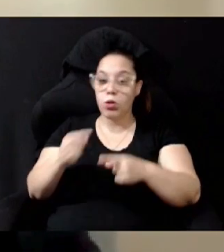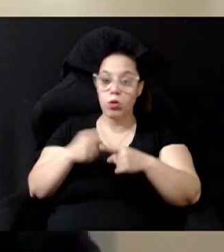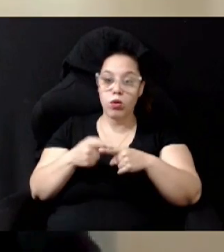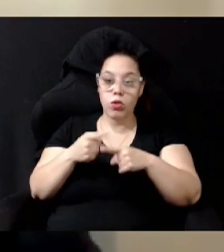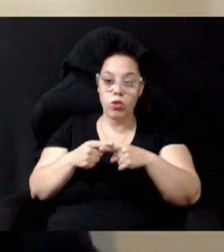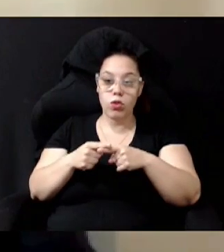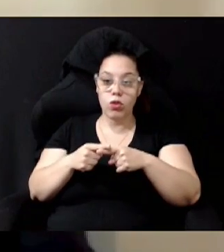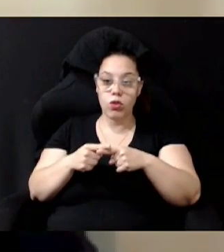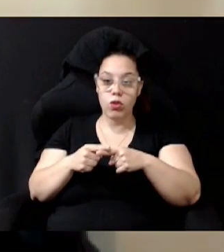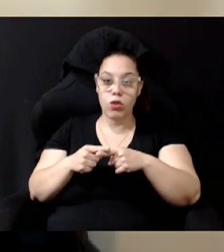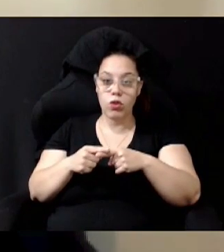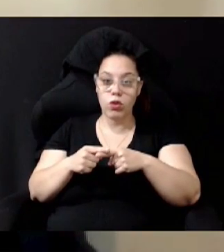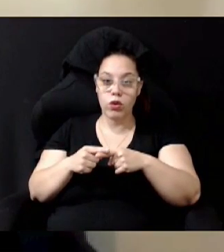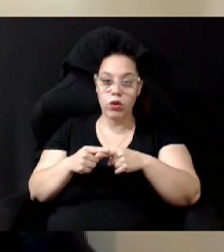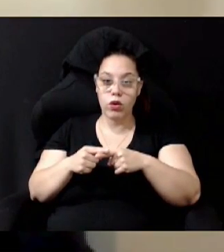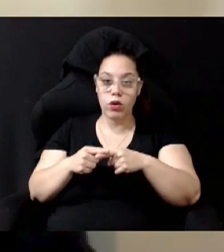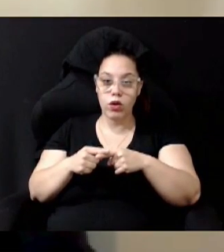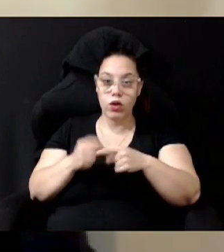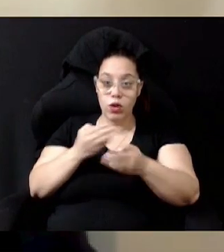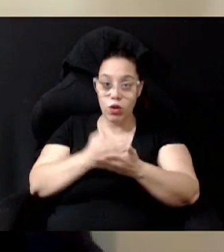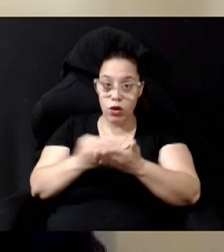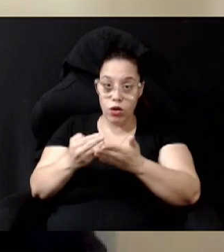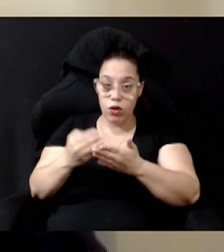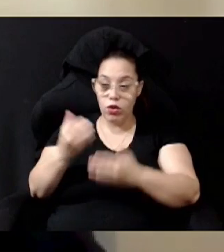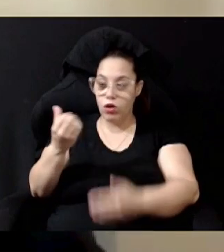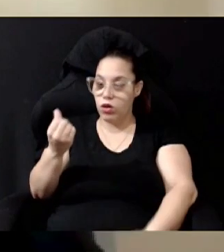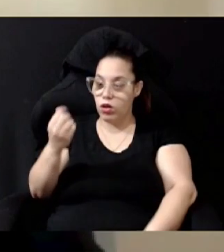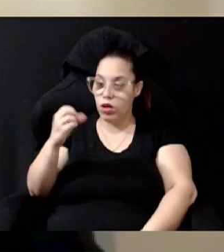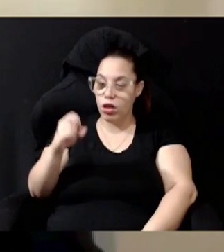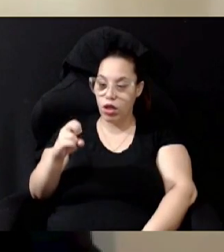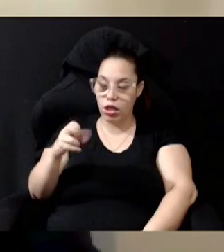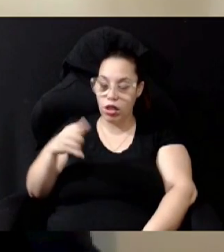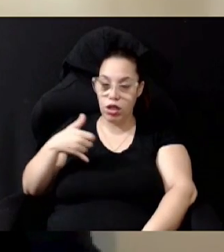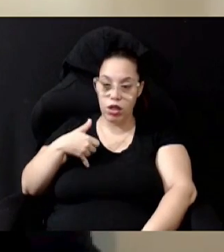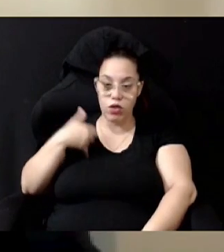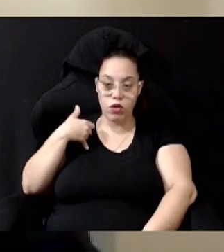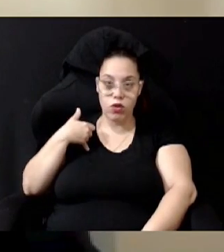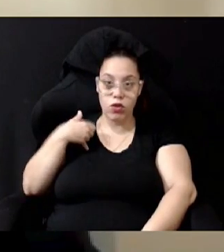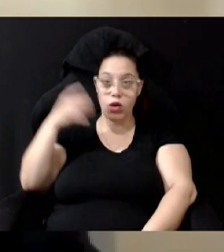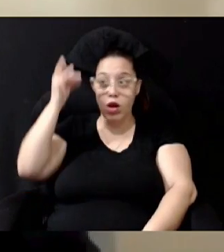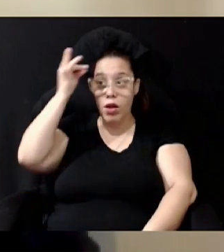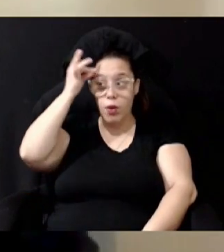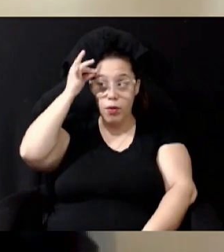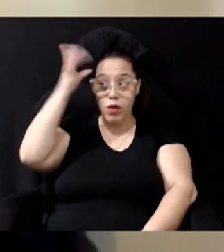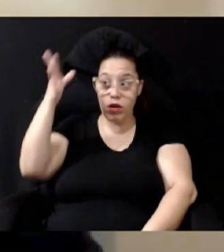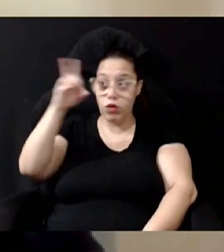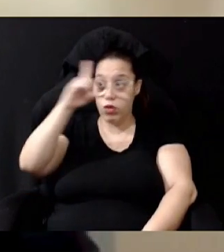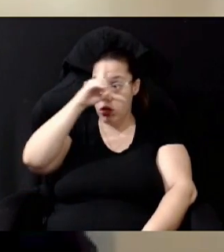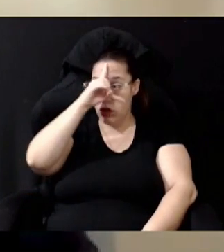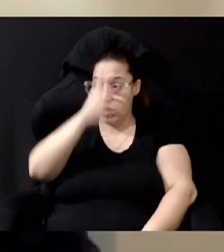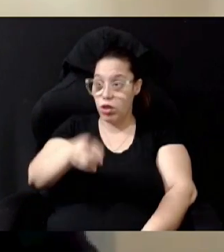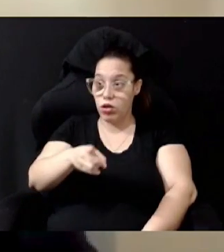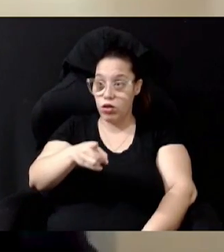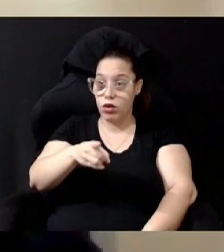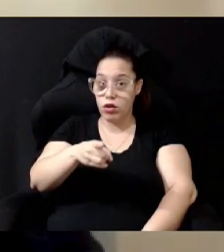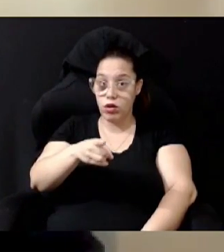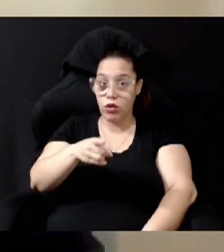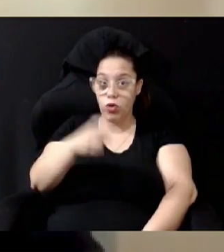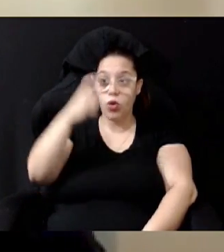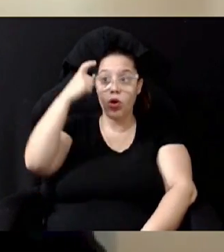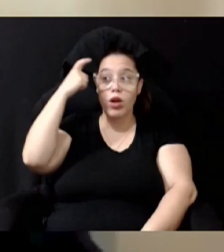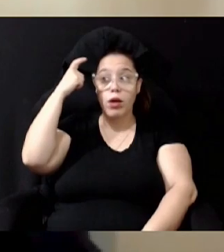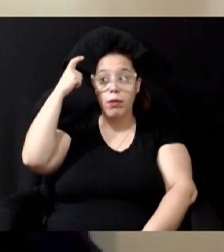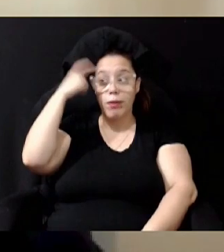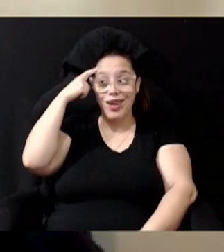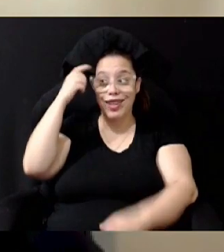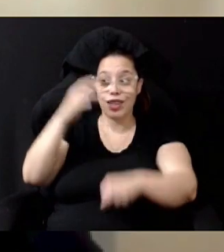que a partir de 65 anos de idade, é mais fácil se fazer o diagnóstico porque você pensa na doença.